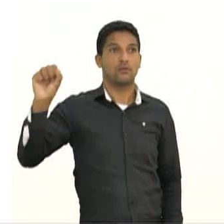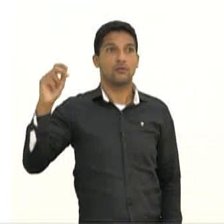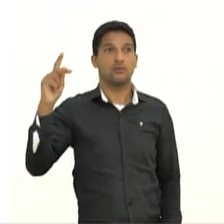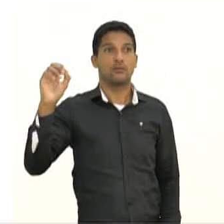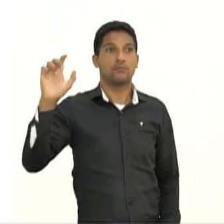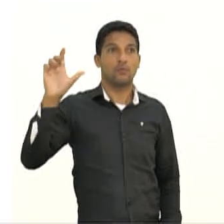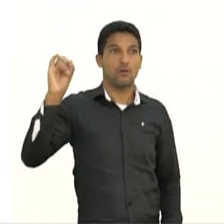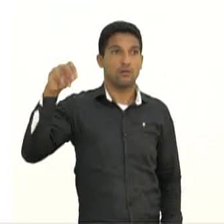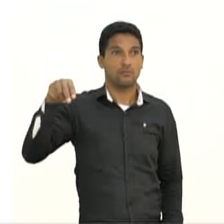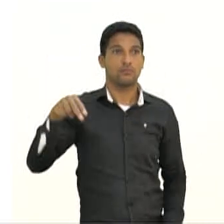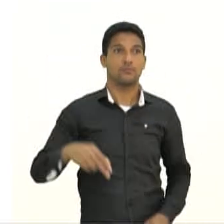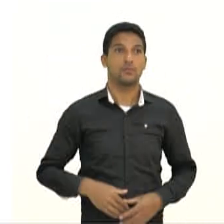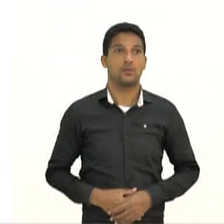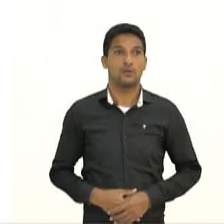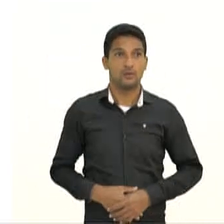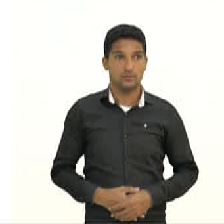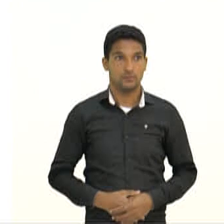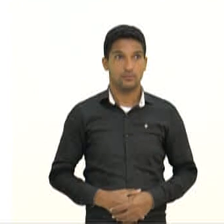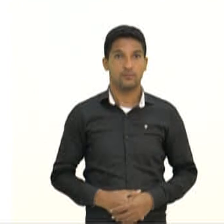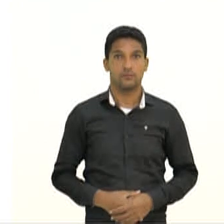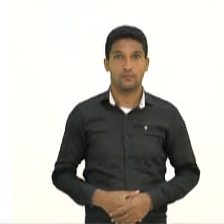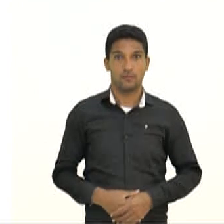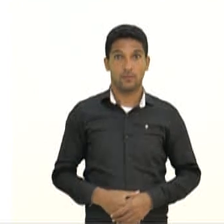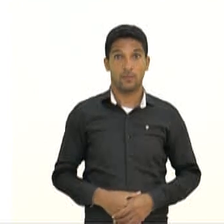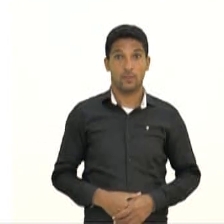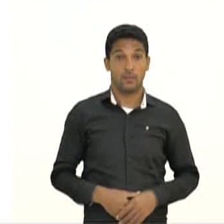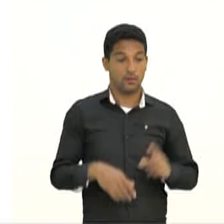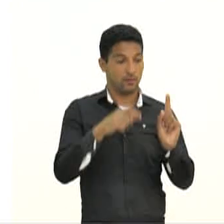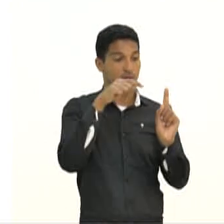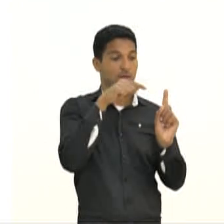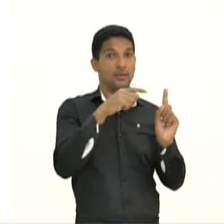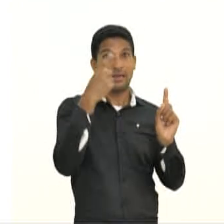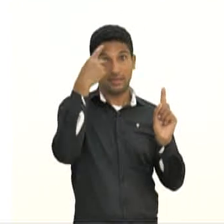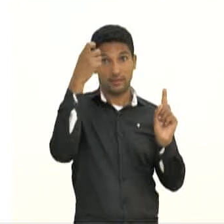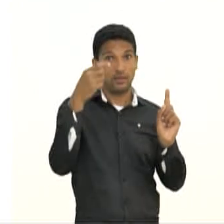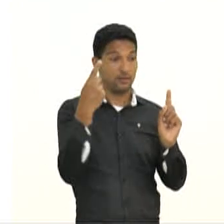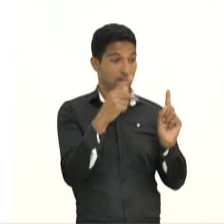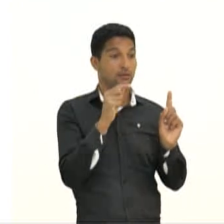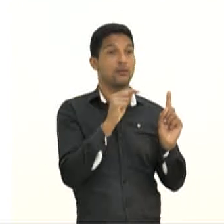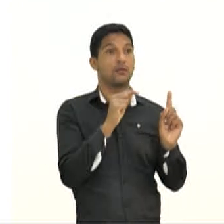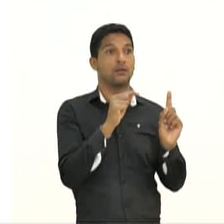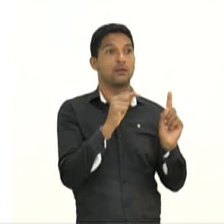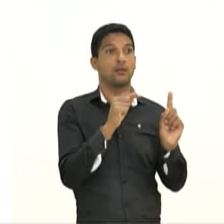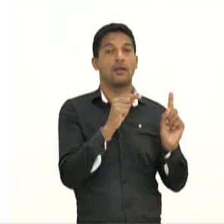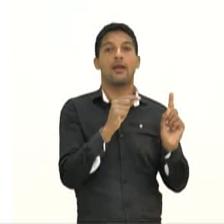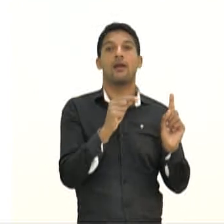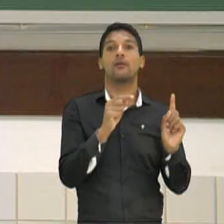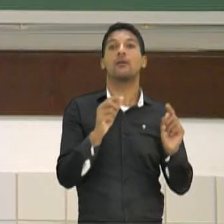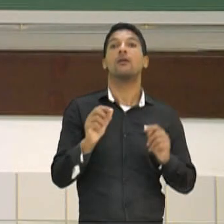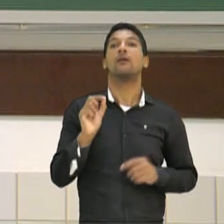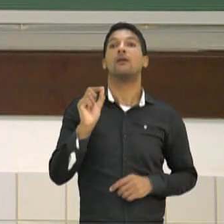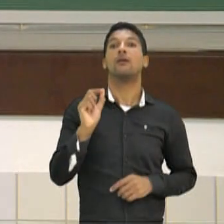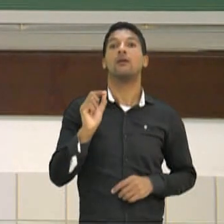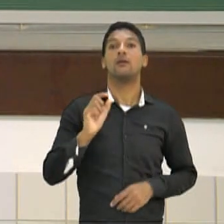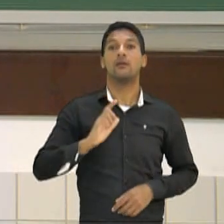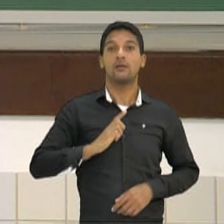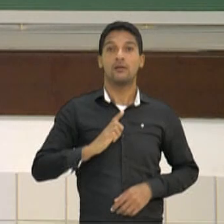dos jogos teatrais, a ideia de Viola Spolin era o quê? Quebrar, libertar,